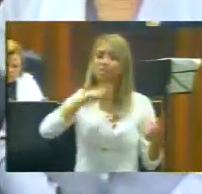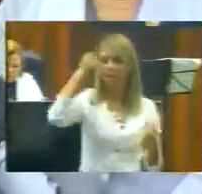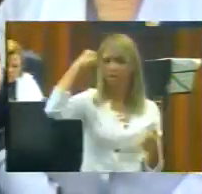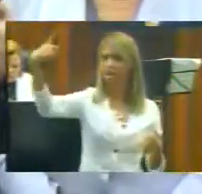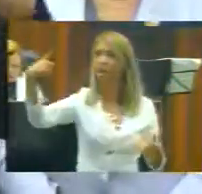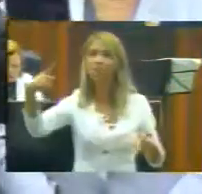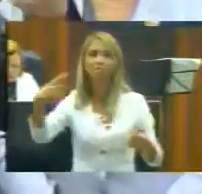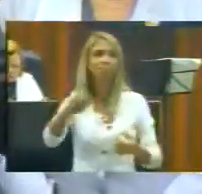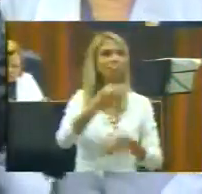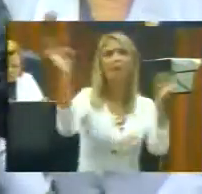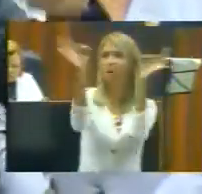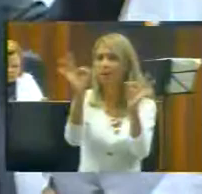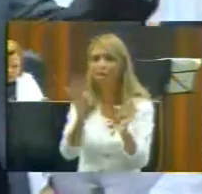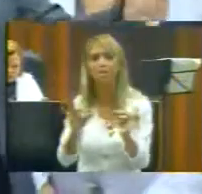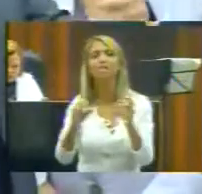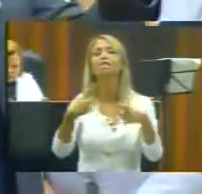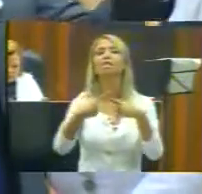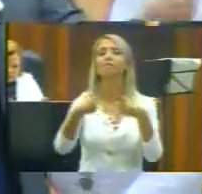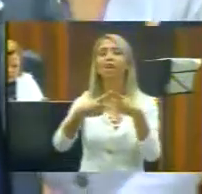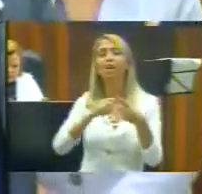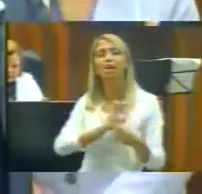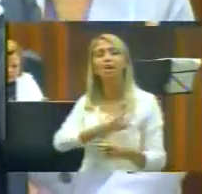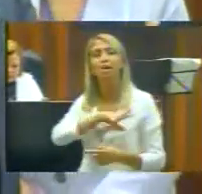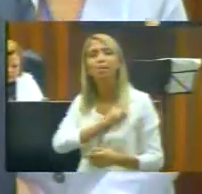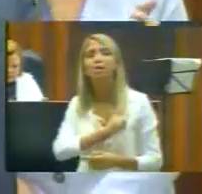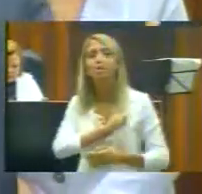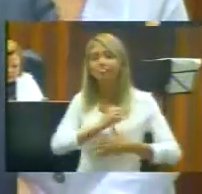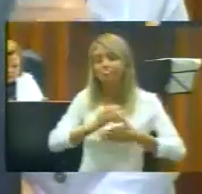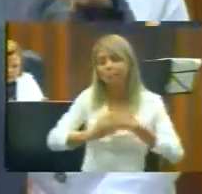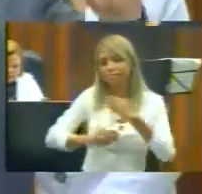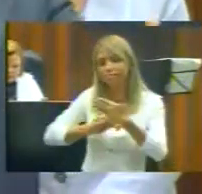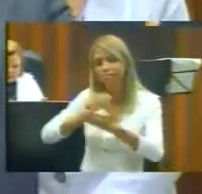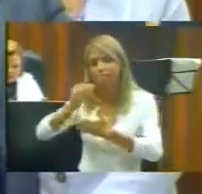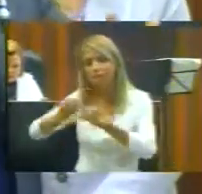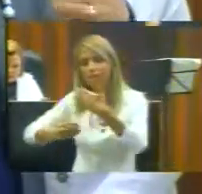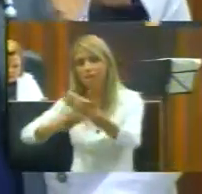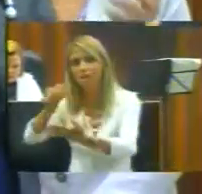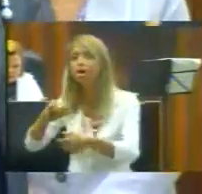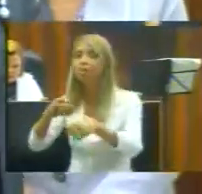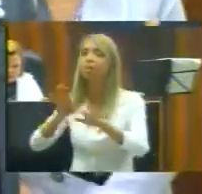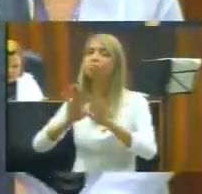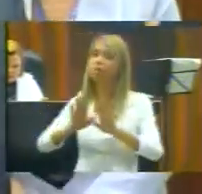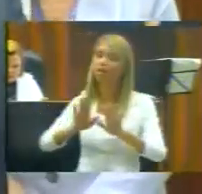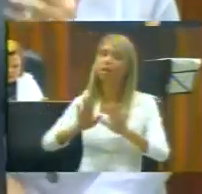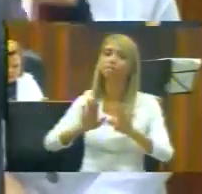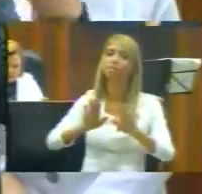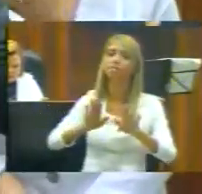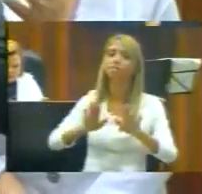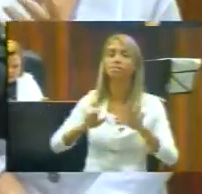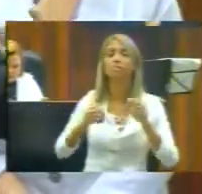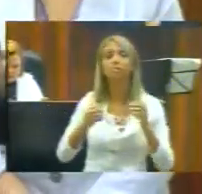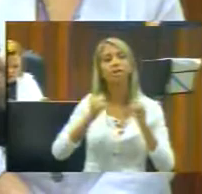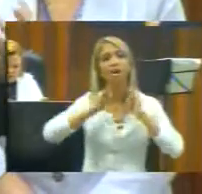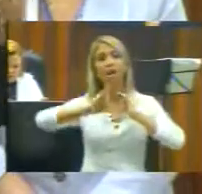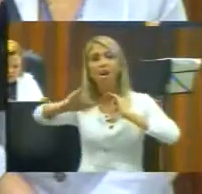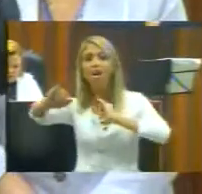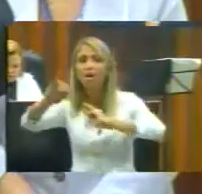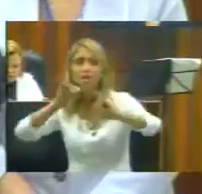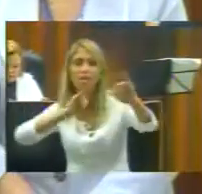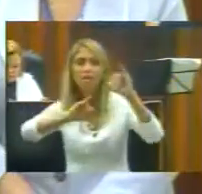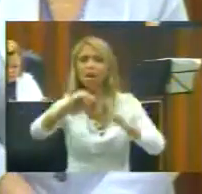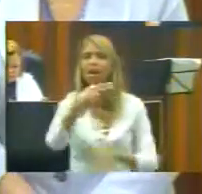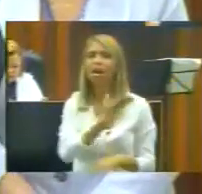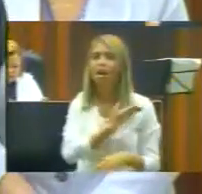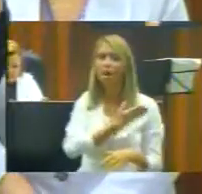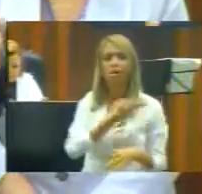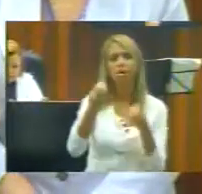casa esse amor que a gente constrói com o tempo. E passem isso aos seus amigos. A importância da gente